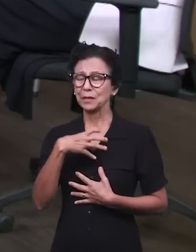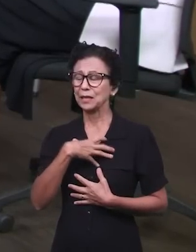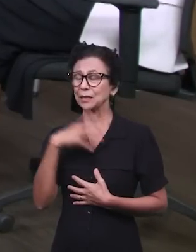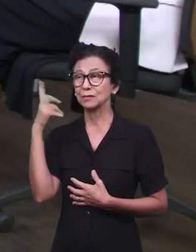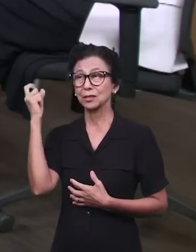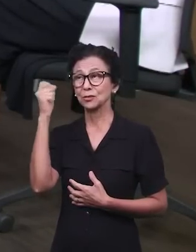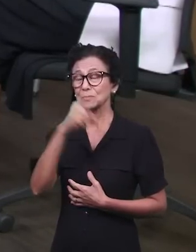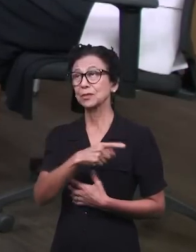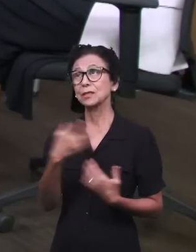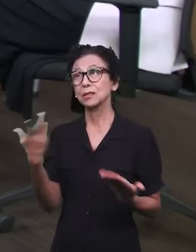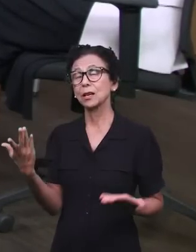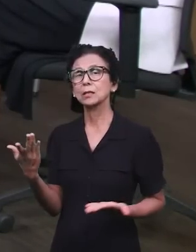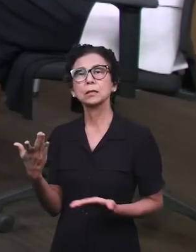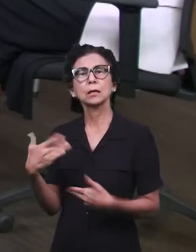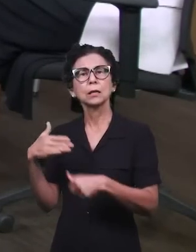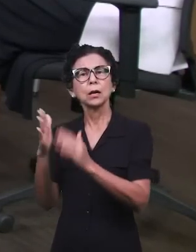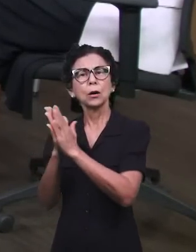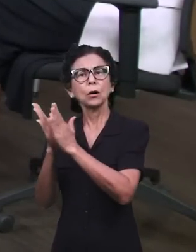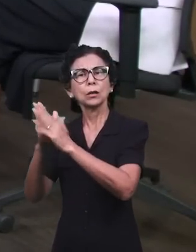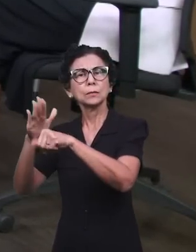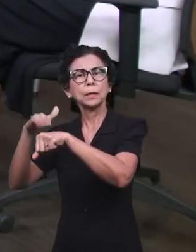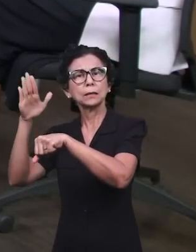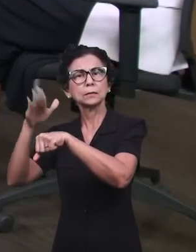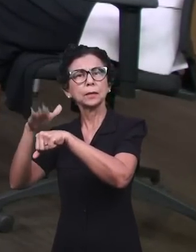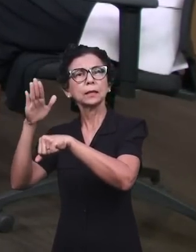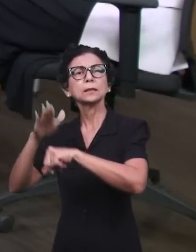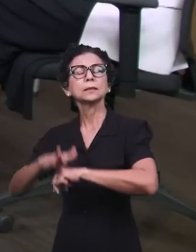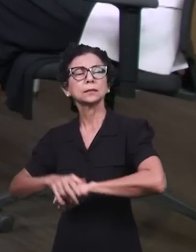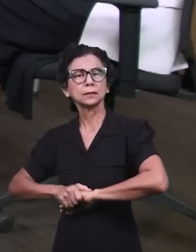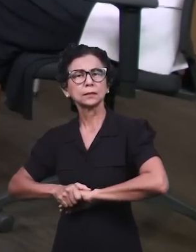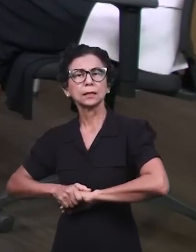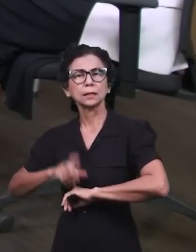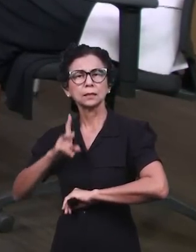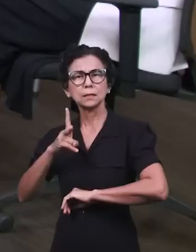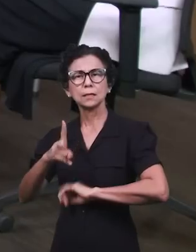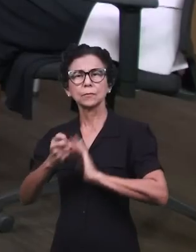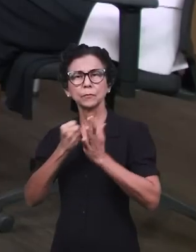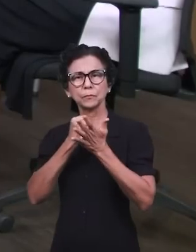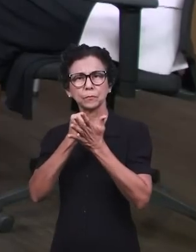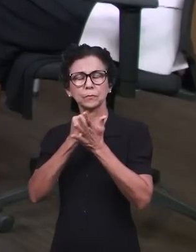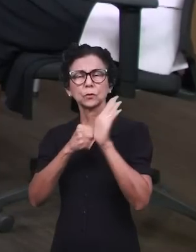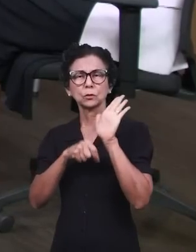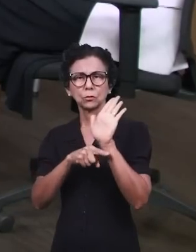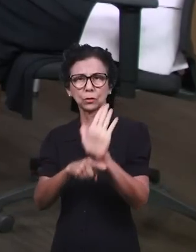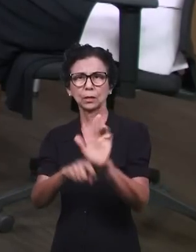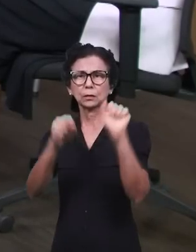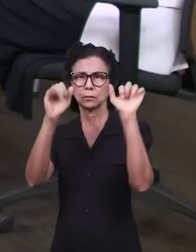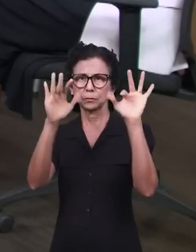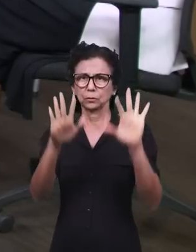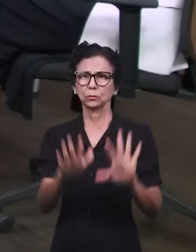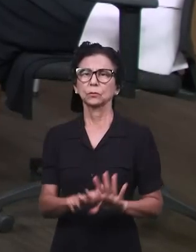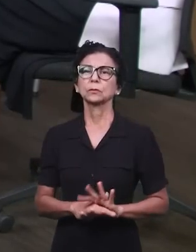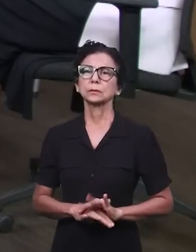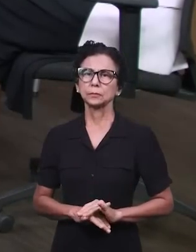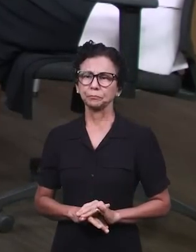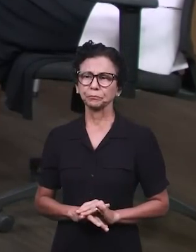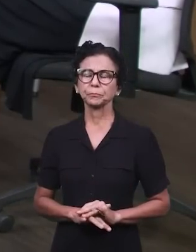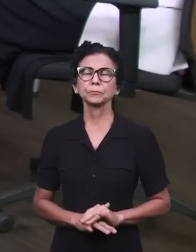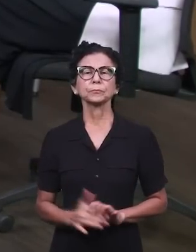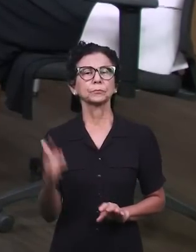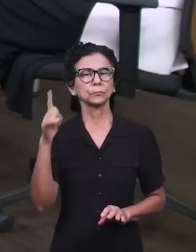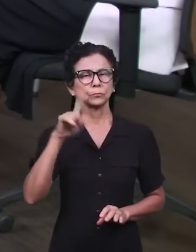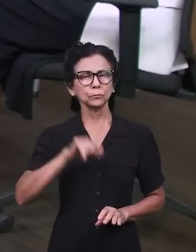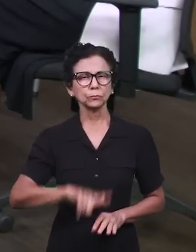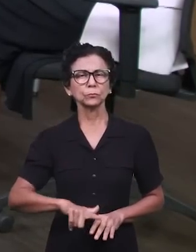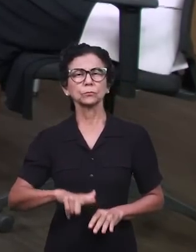Senhor não, corra para Ele, porque Ele está com os braços abertos para te receber, para te abençoar, para te